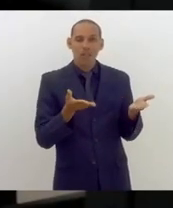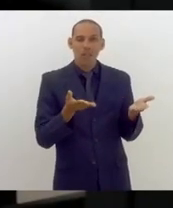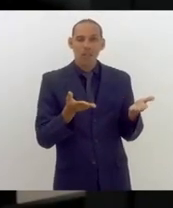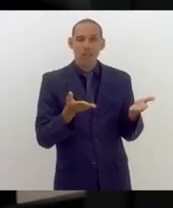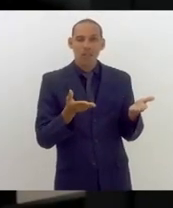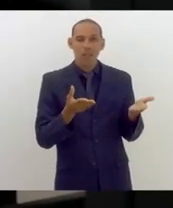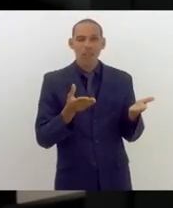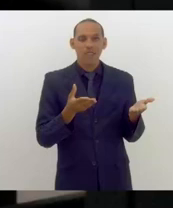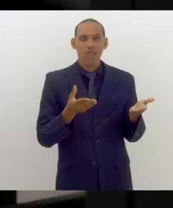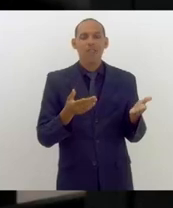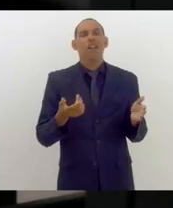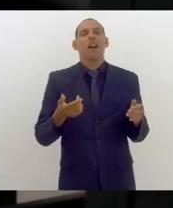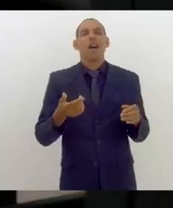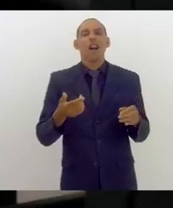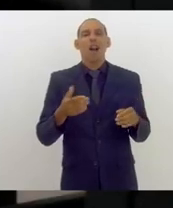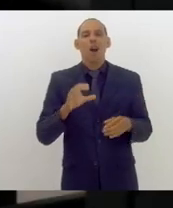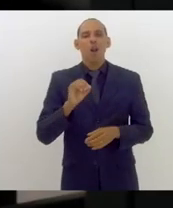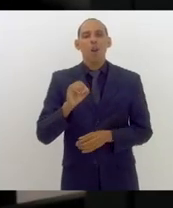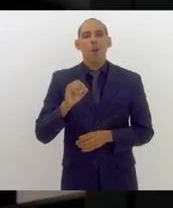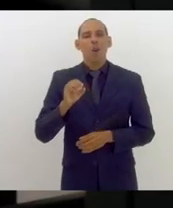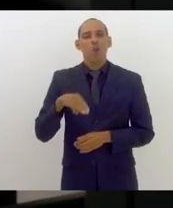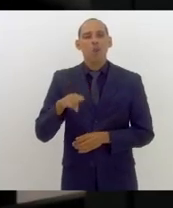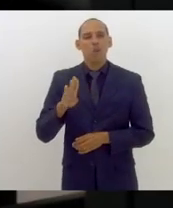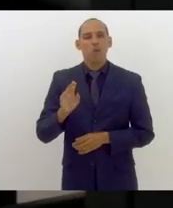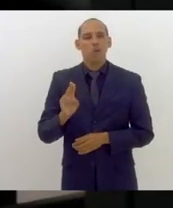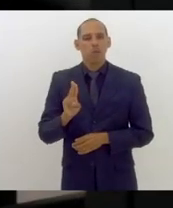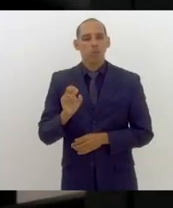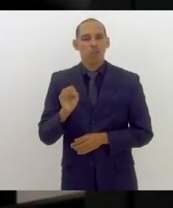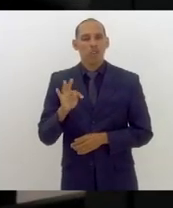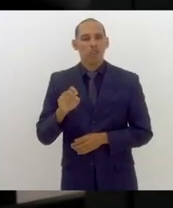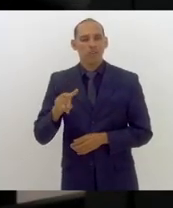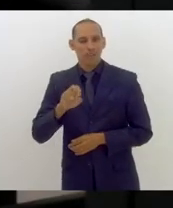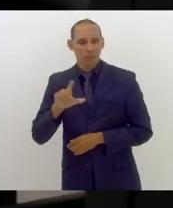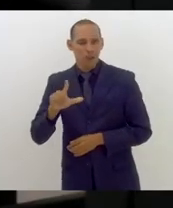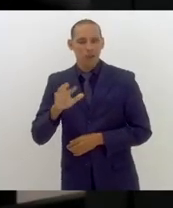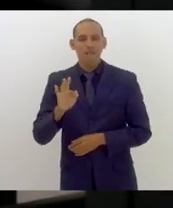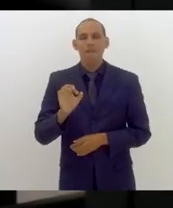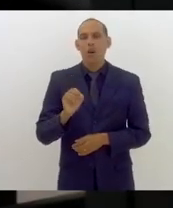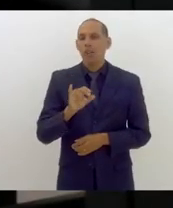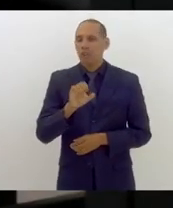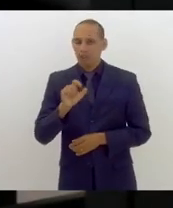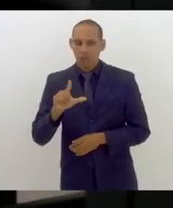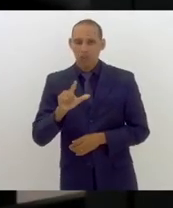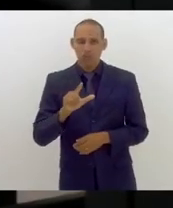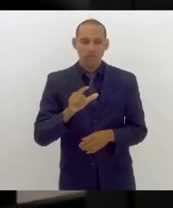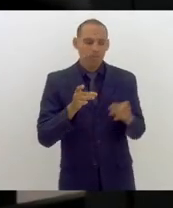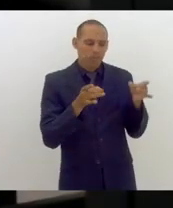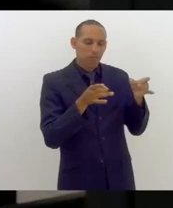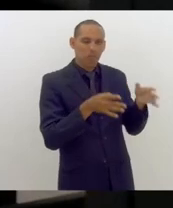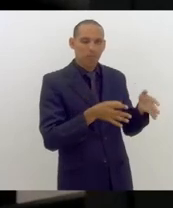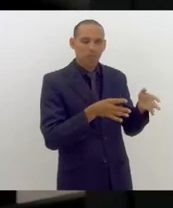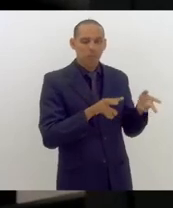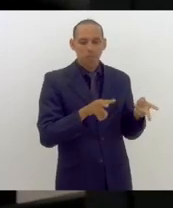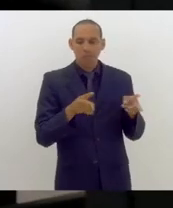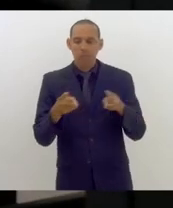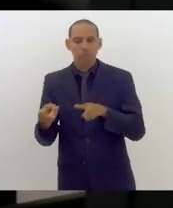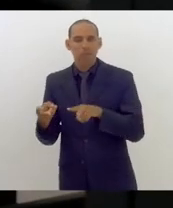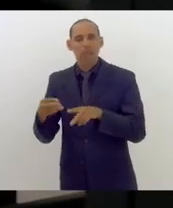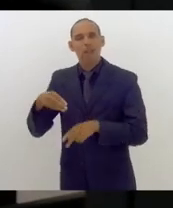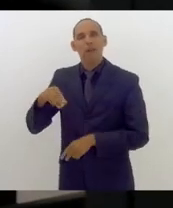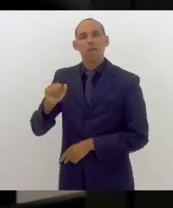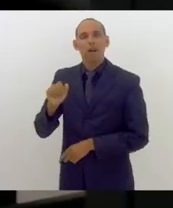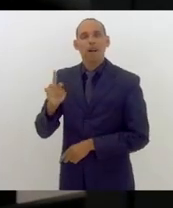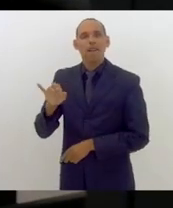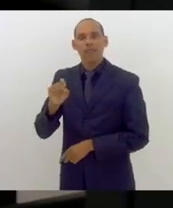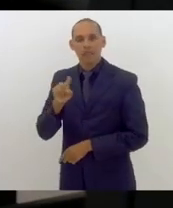combustível fóssil para uma matriz sustentável isso Óbvio ela tem que ser justo Porque existe É muita gente que